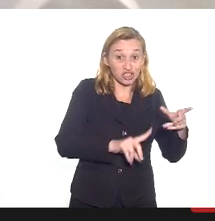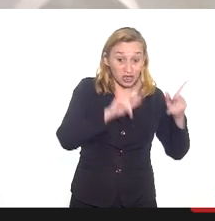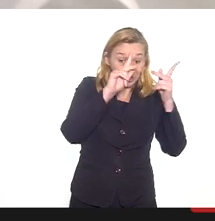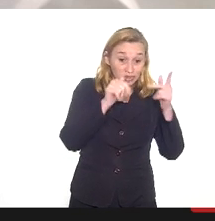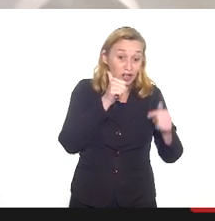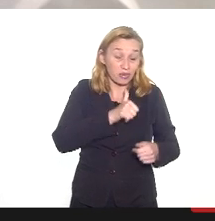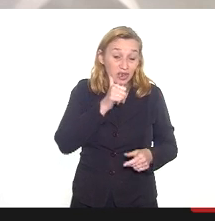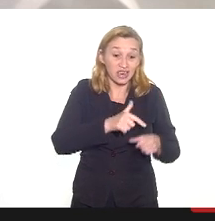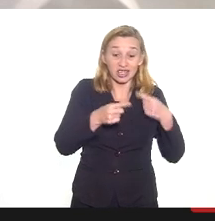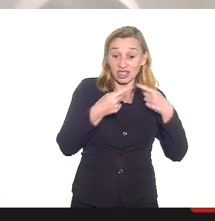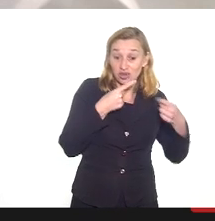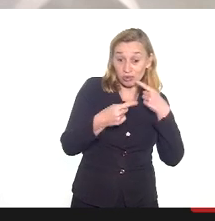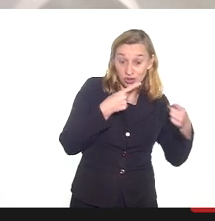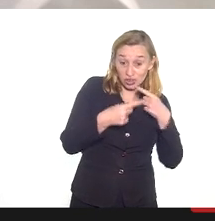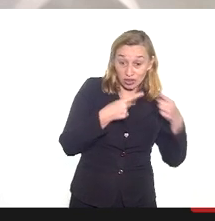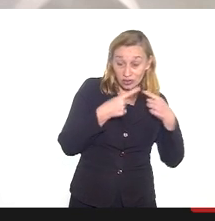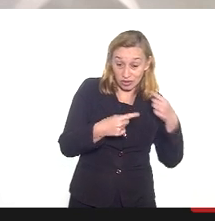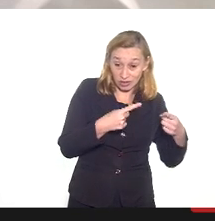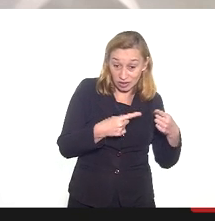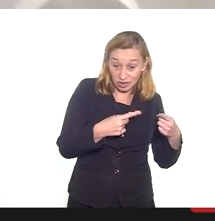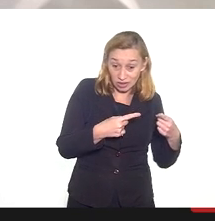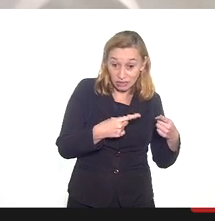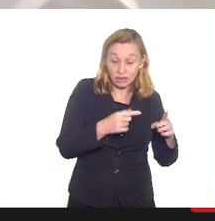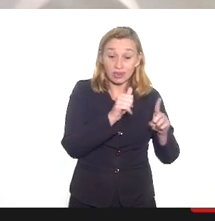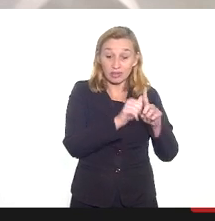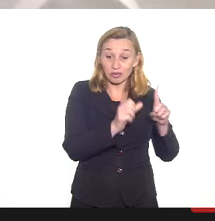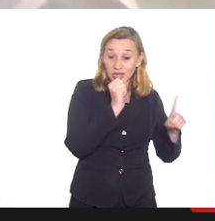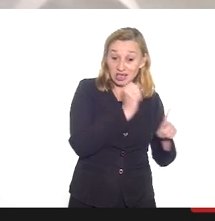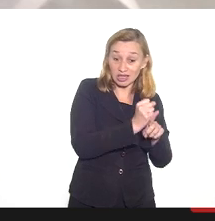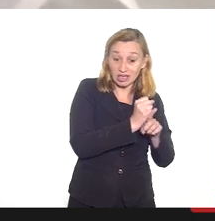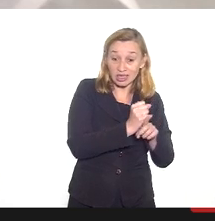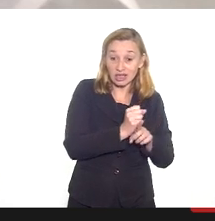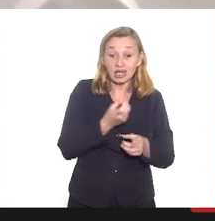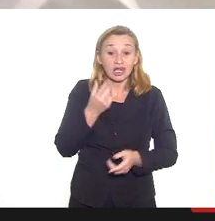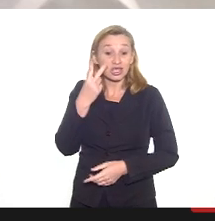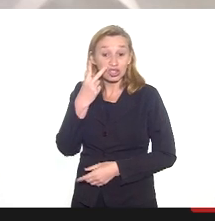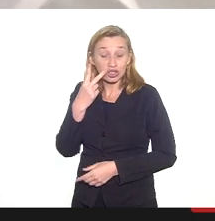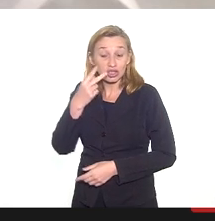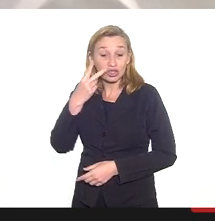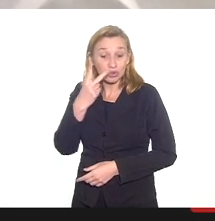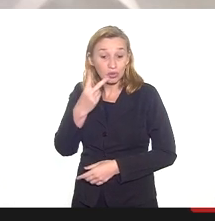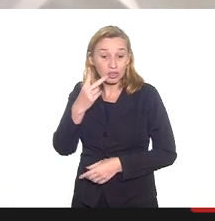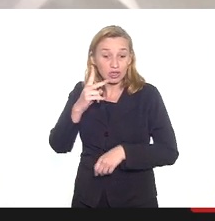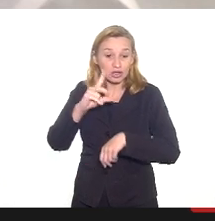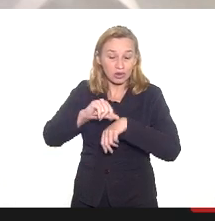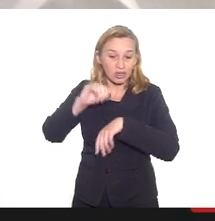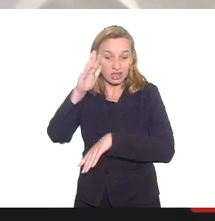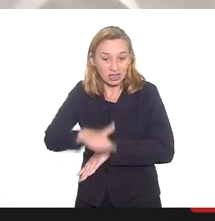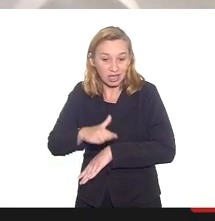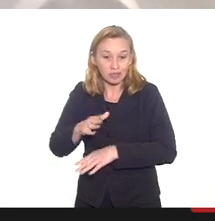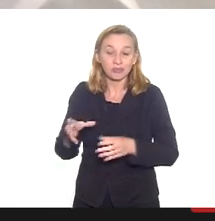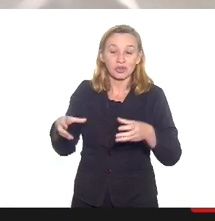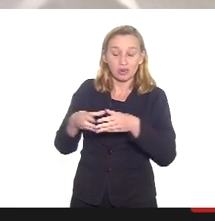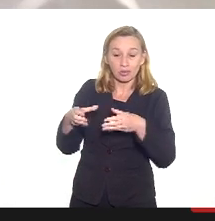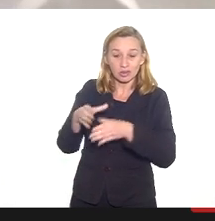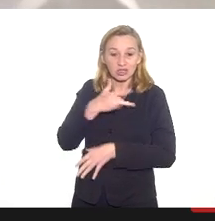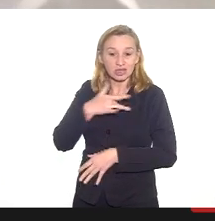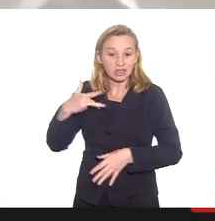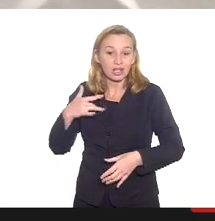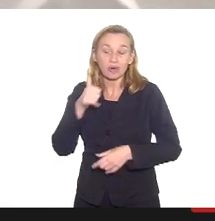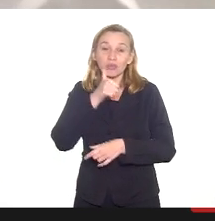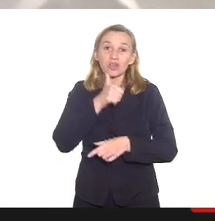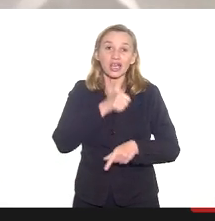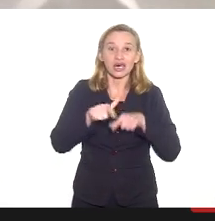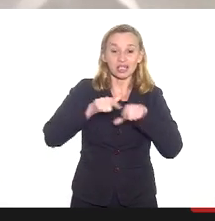está discutindo a questão do feminicídio e, às 14h, a Comissão de Saúde, Mulheres e